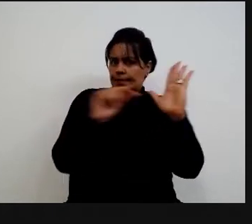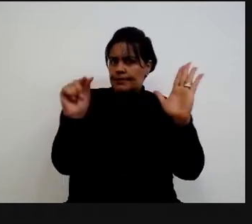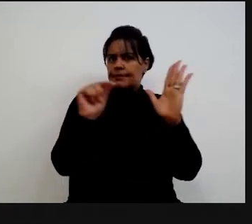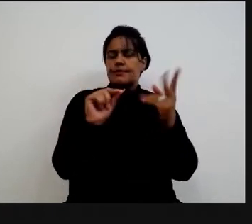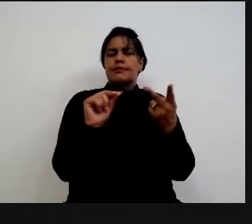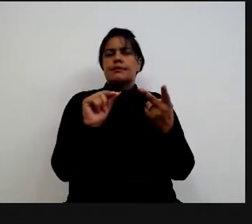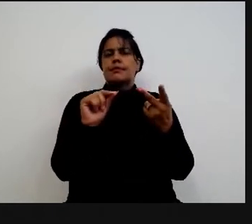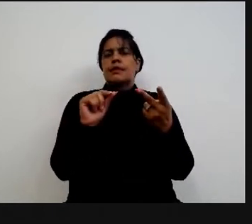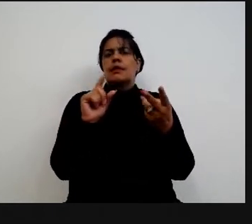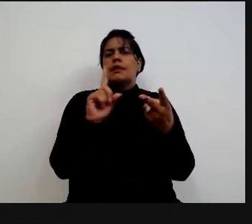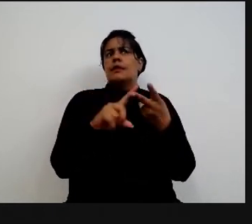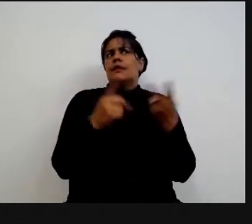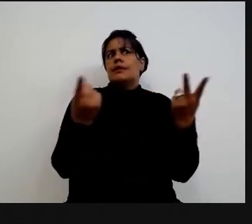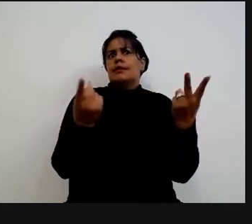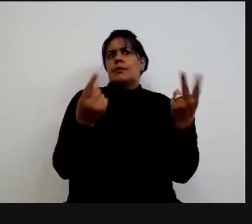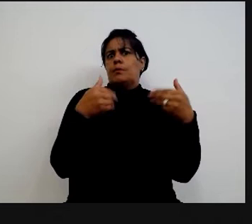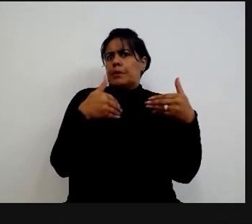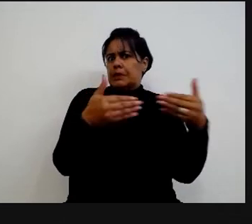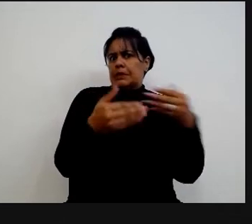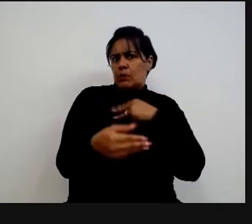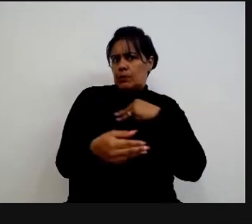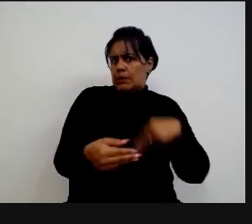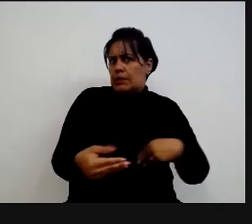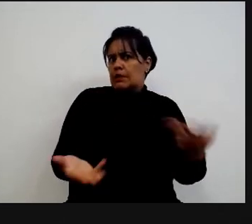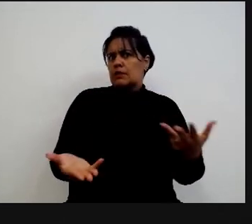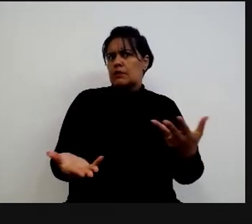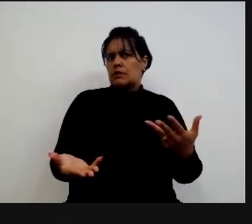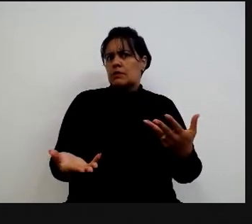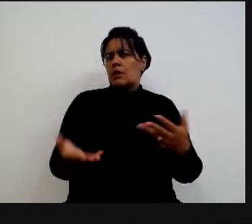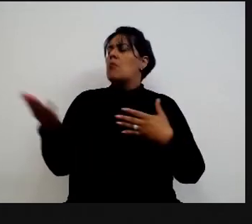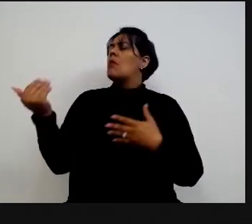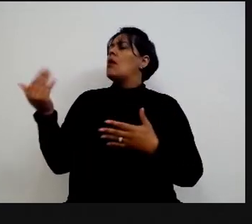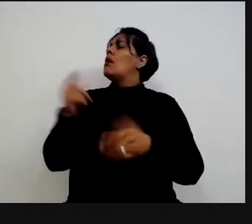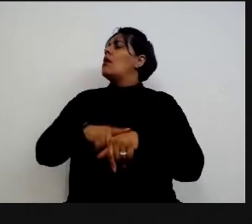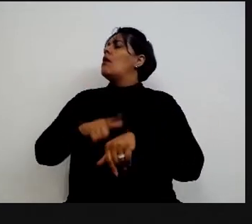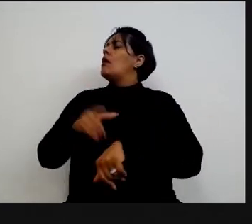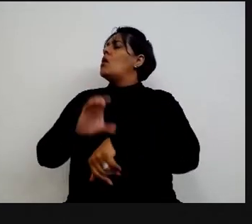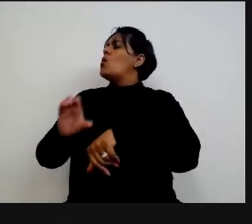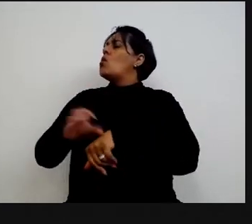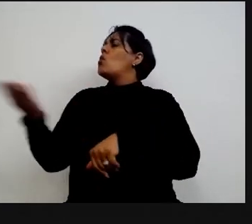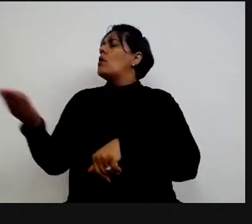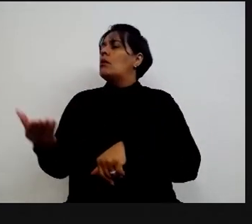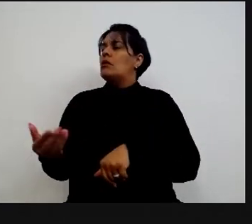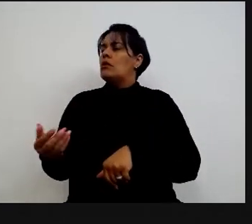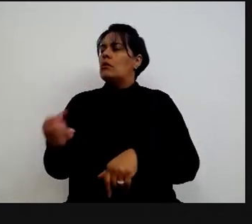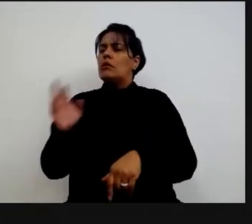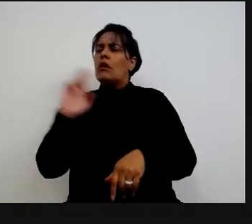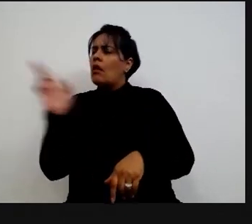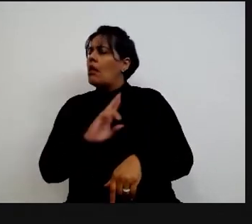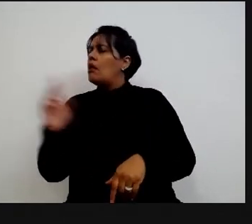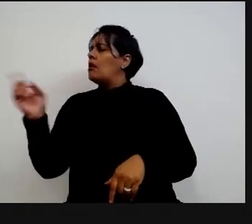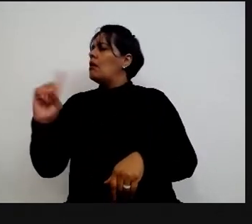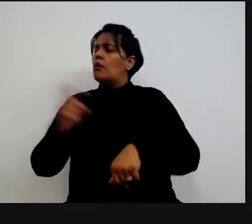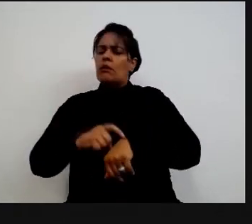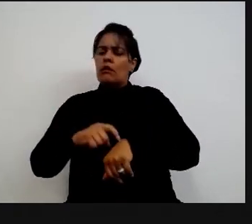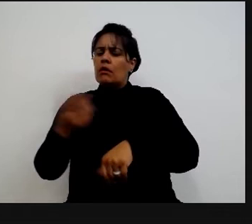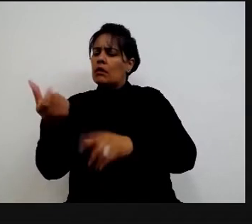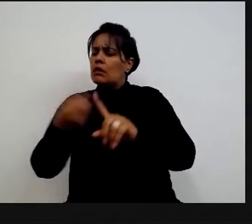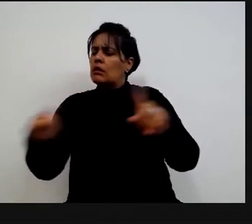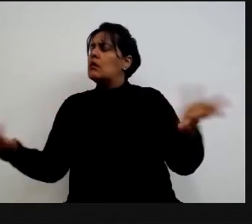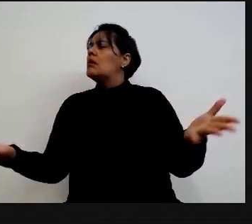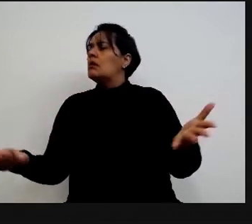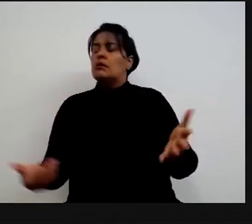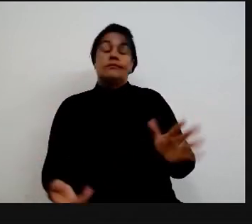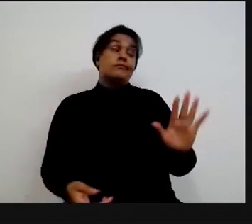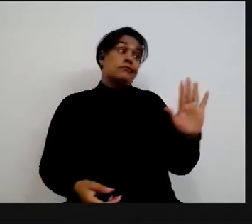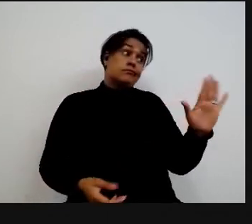pedi o curso e a sua equipe está falando que não fica pronto antes de 6 meses. Aí ele vai vir para cima de mim. Aí eu falo, olha, é